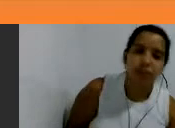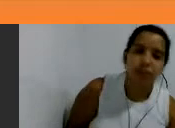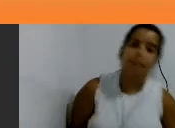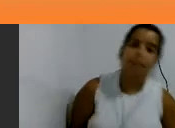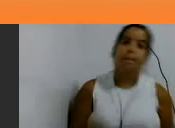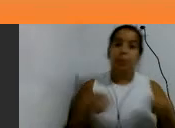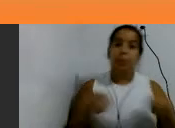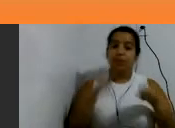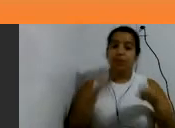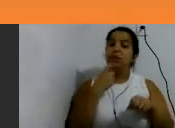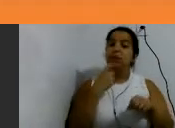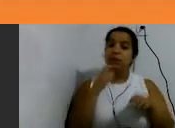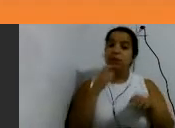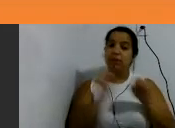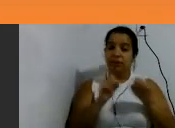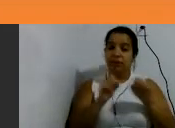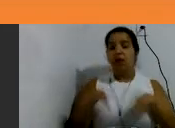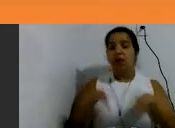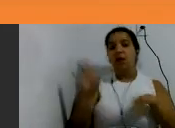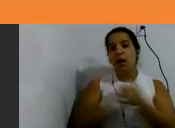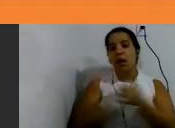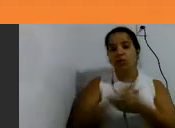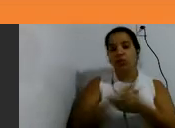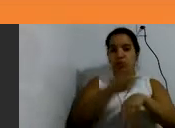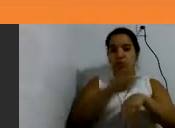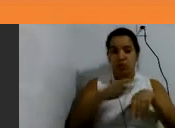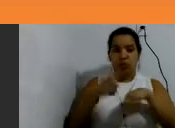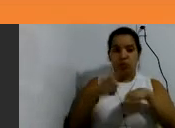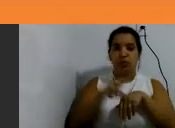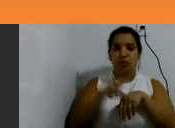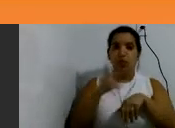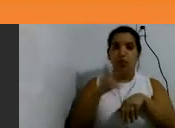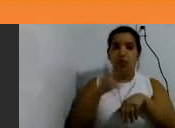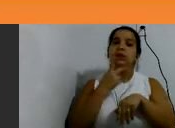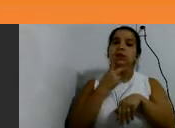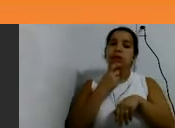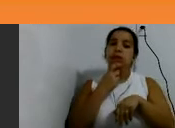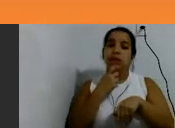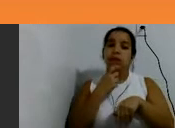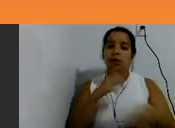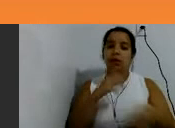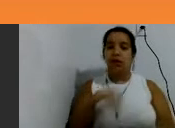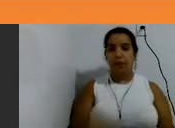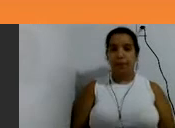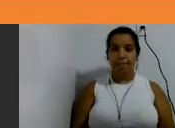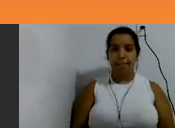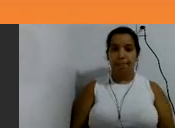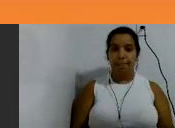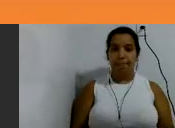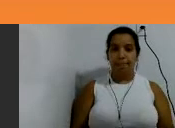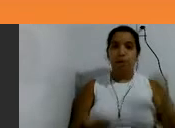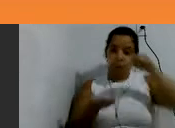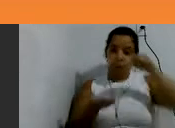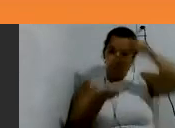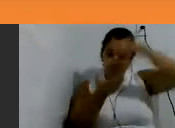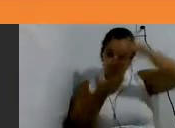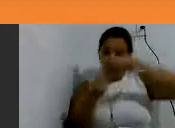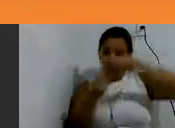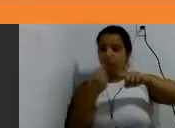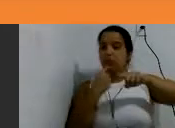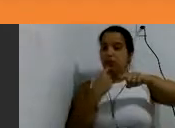A gente tem exames parasitológicos, como o exame de sangue a fresco. Então, a gente vai aplicar uma gota de sangue, vai